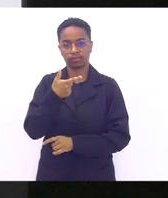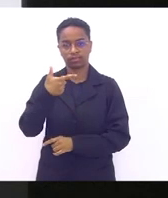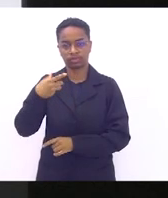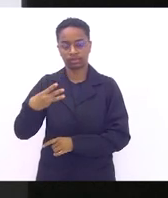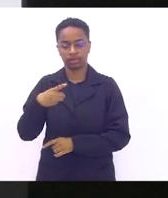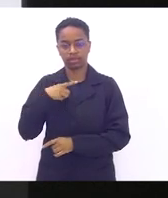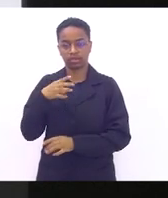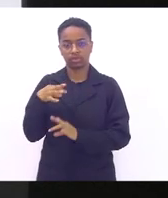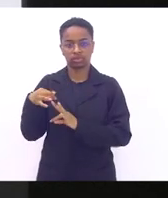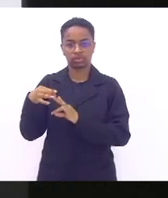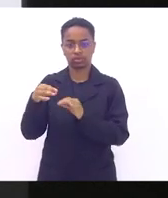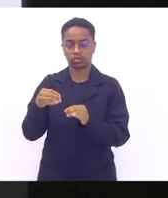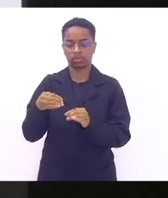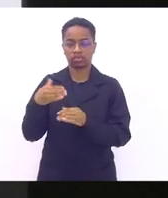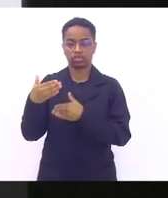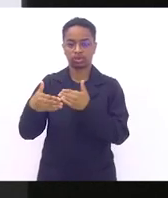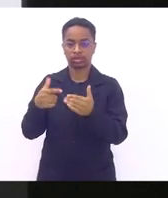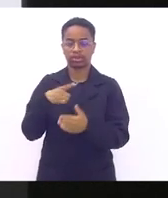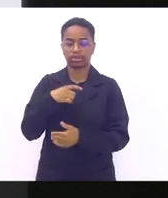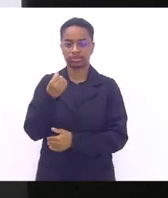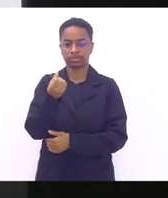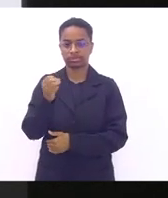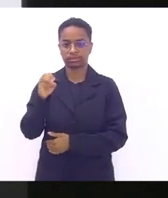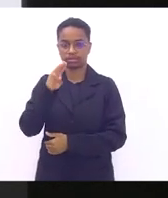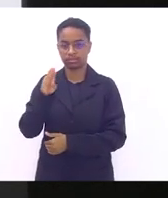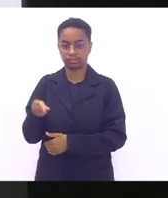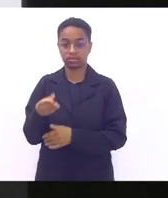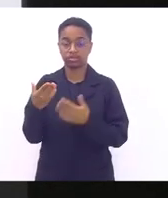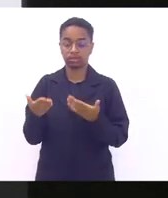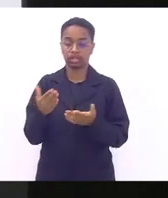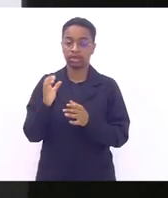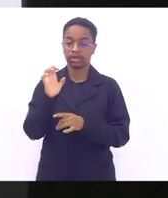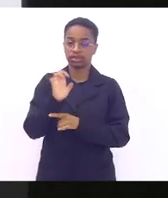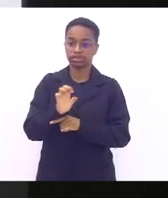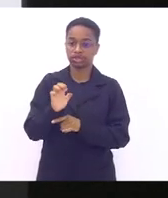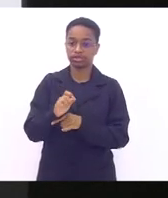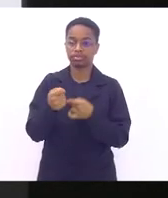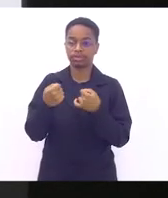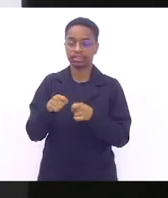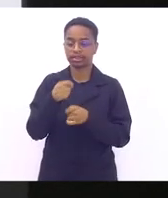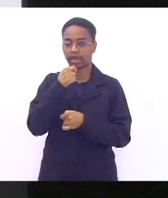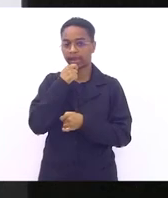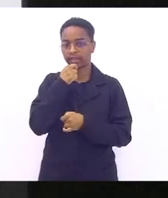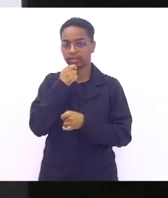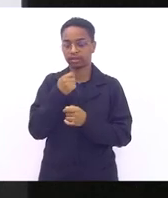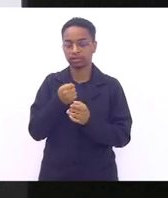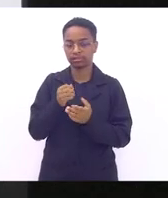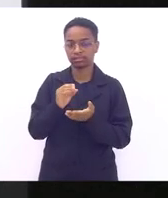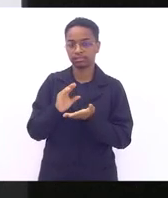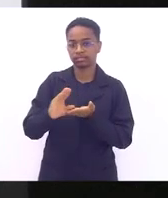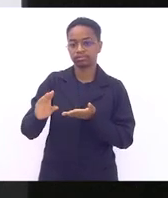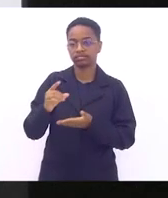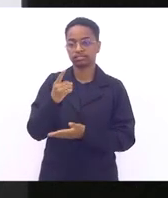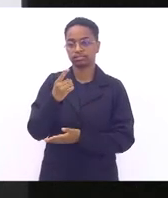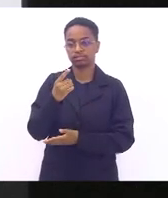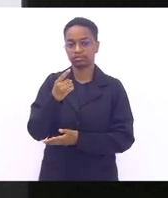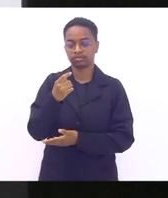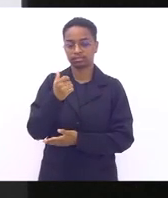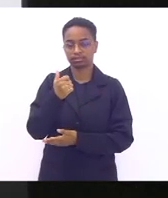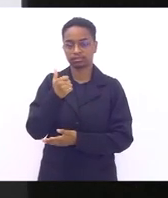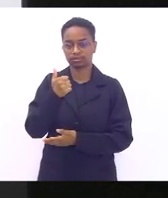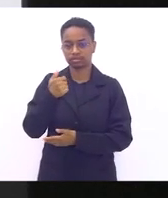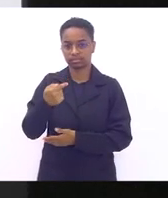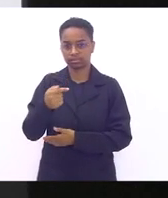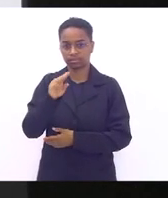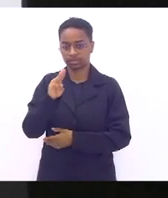que estão em andamento, chegaria a 60 milhões. Então, o Estado ainda tem que repassar cerca de 17 milhões para completar